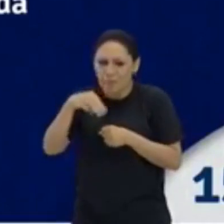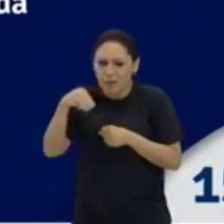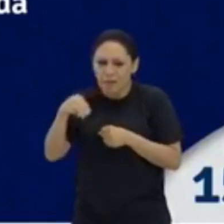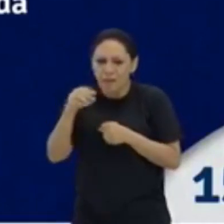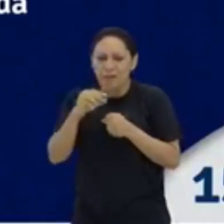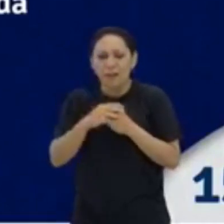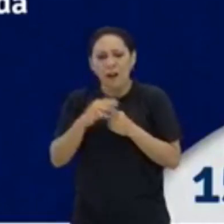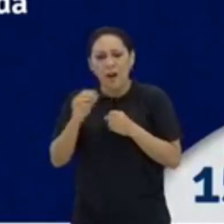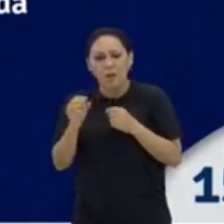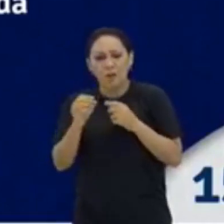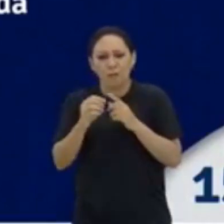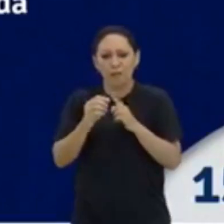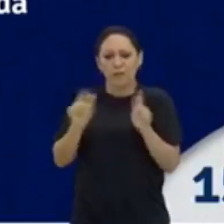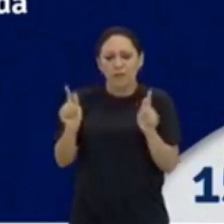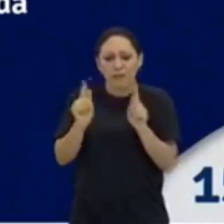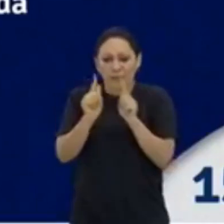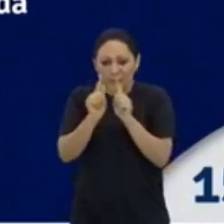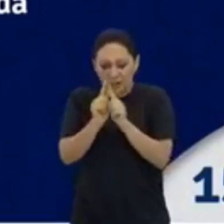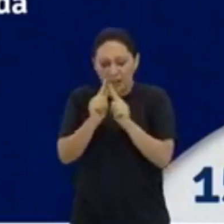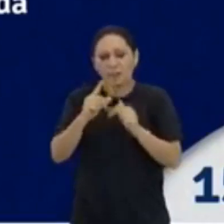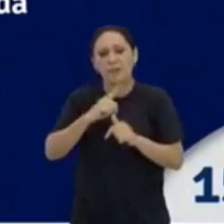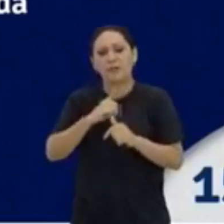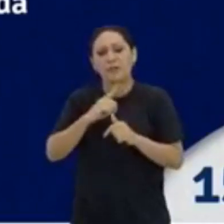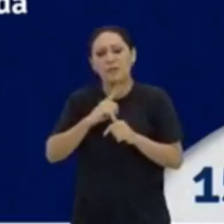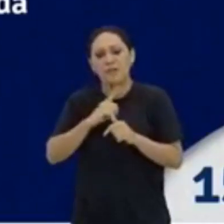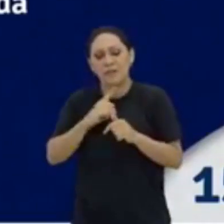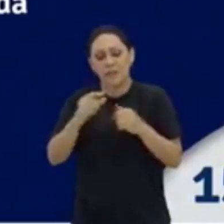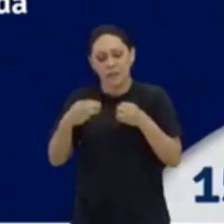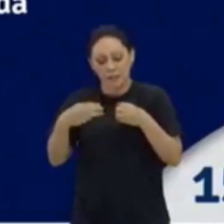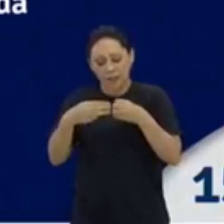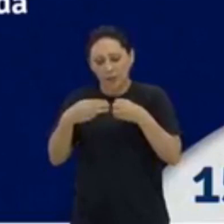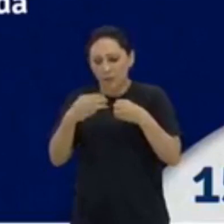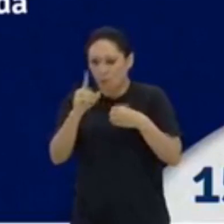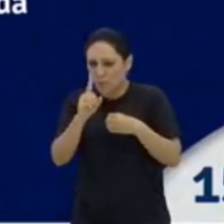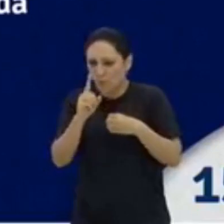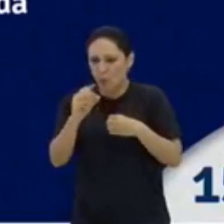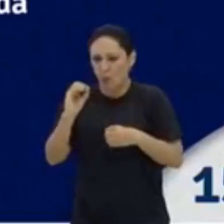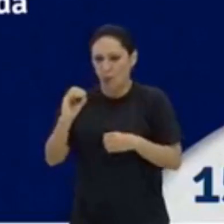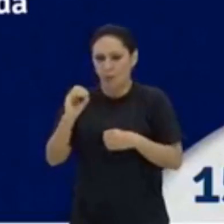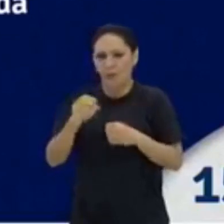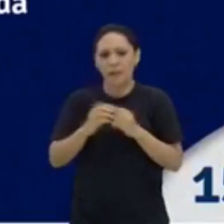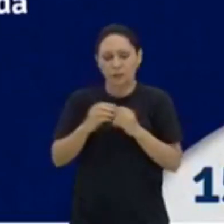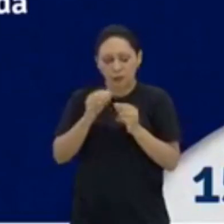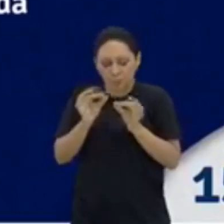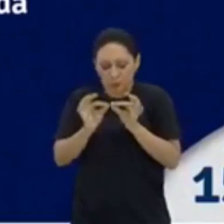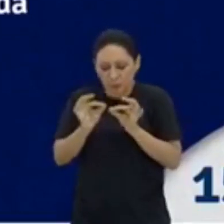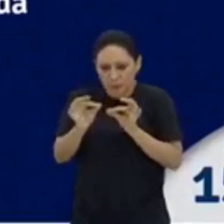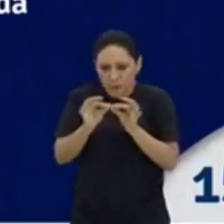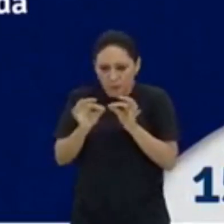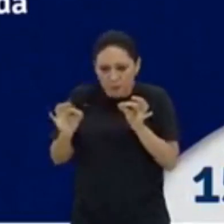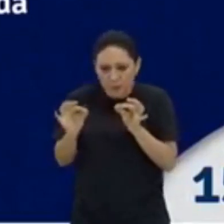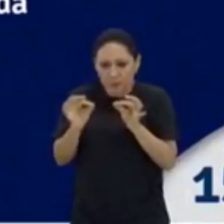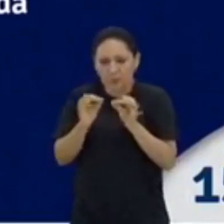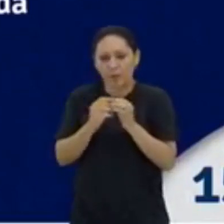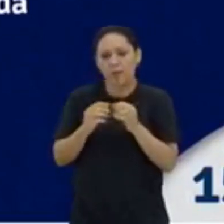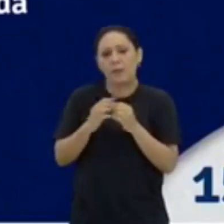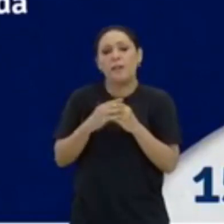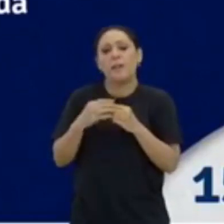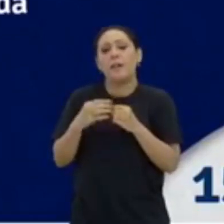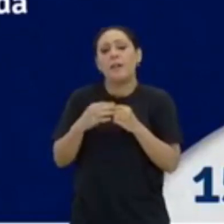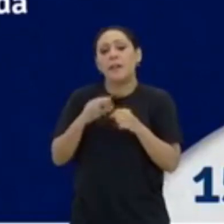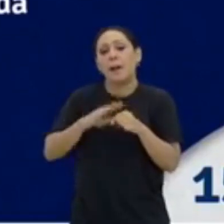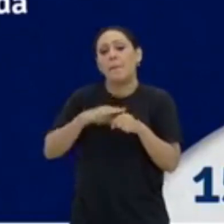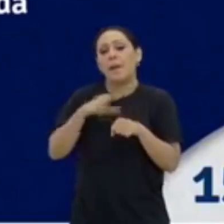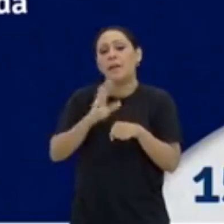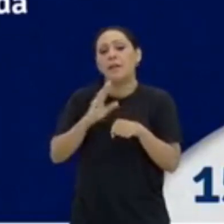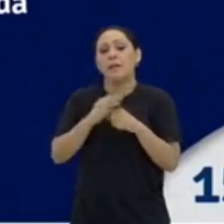Quer dizer, na verdade, quando a gente fala, existem células como óvulo e tudo mais e tal, né? Que a gente pode medir até em milímetro, que é a maior célula, no caso, né,